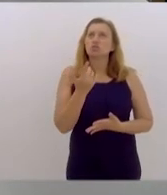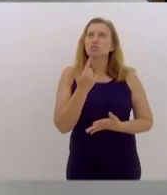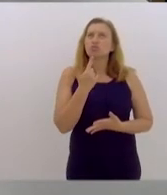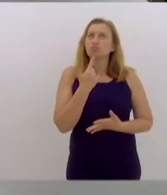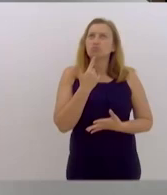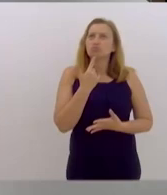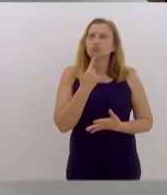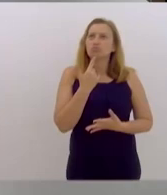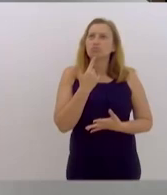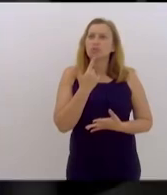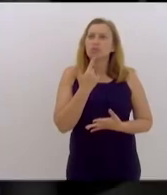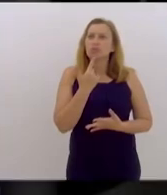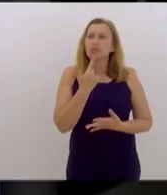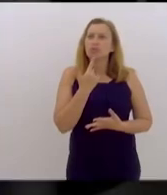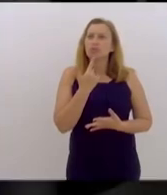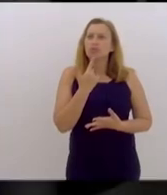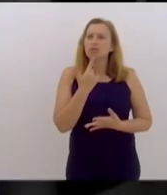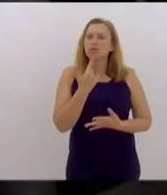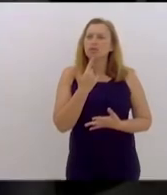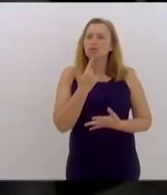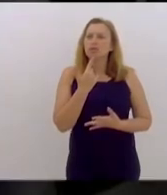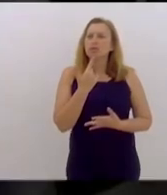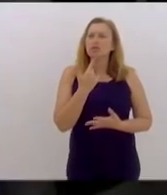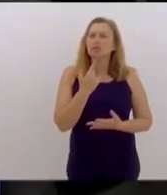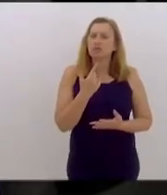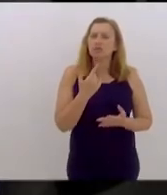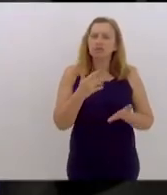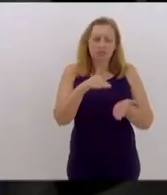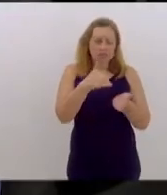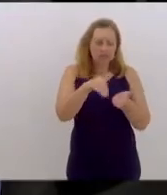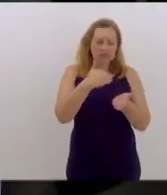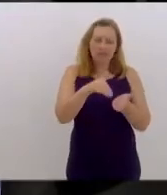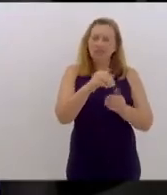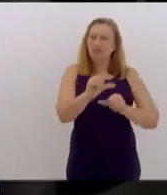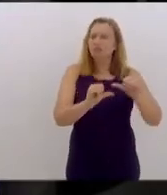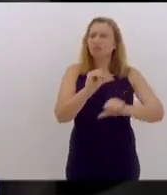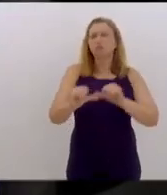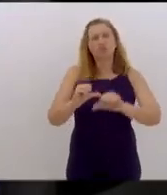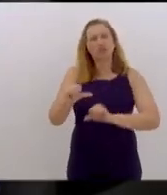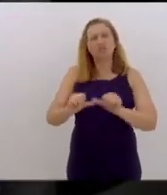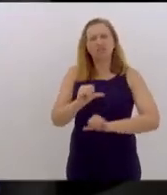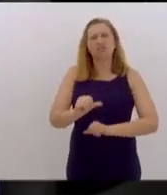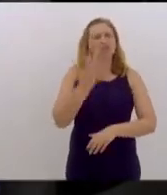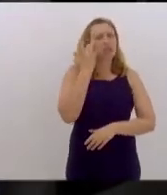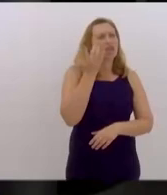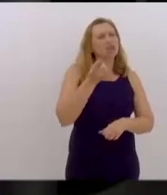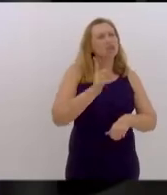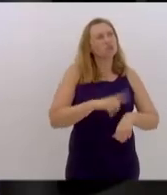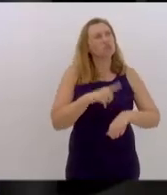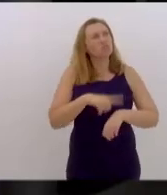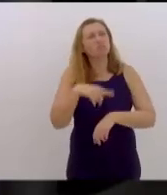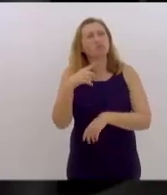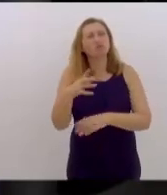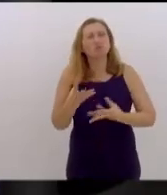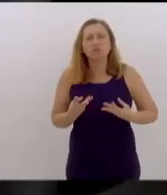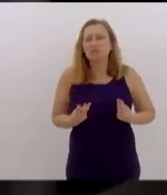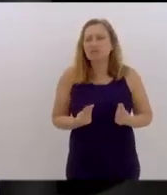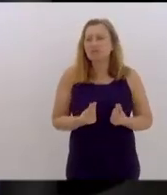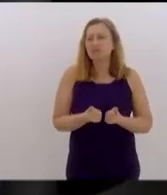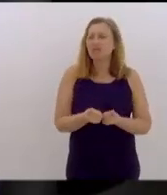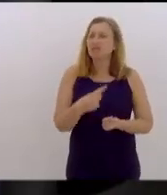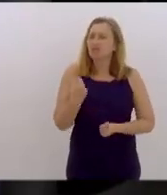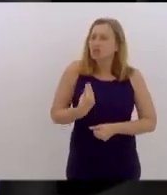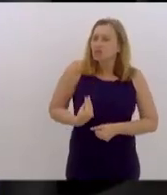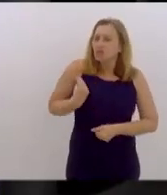absurdo é a rotatividade secretários e Aço no momento tão frágil como